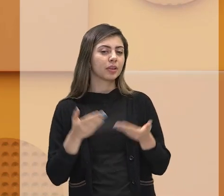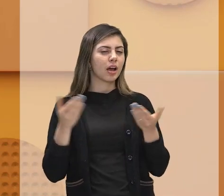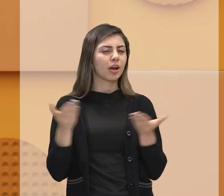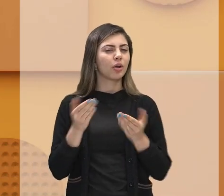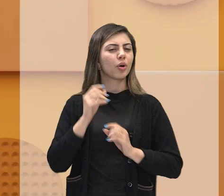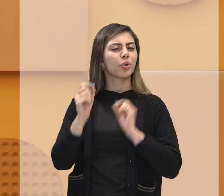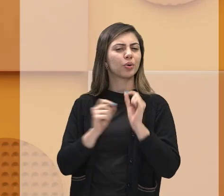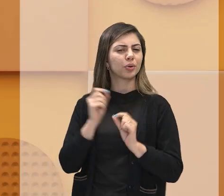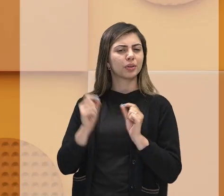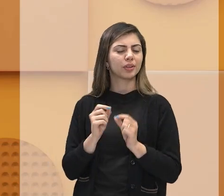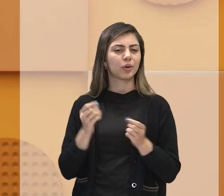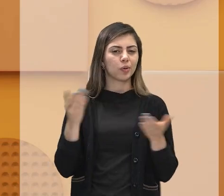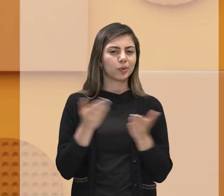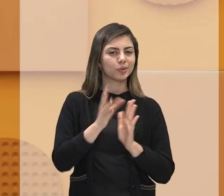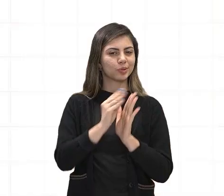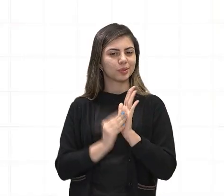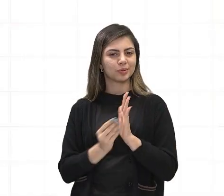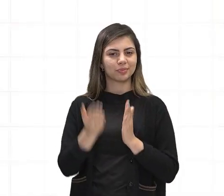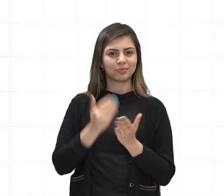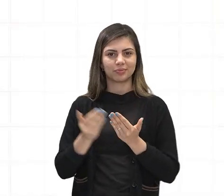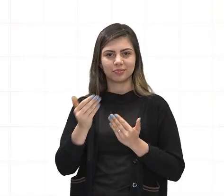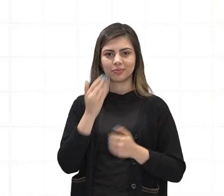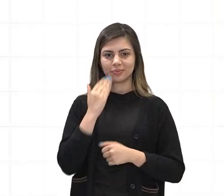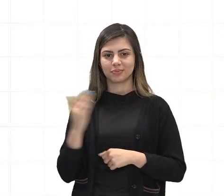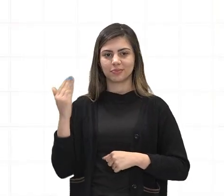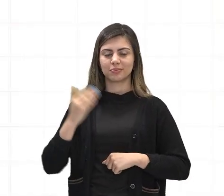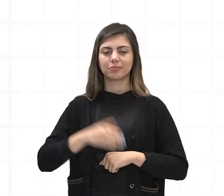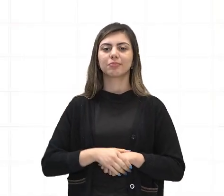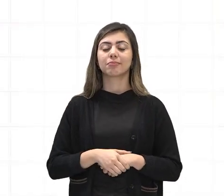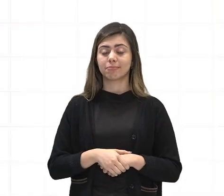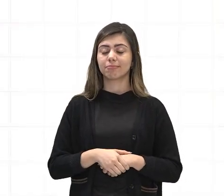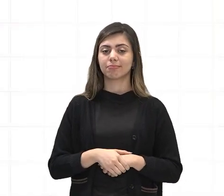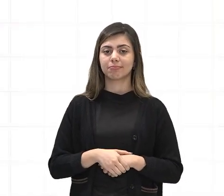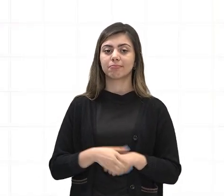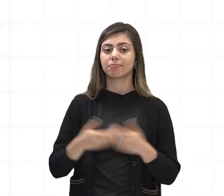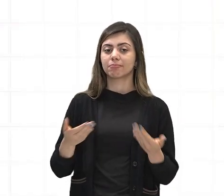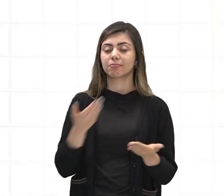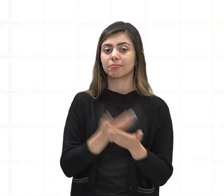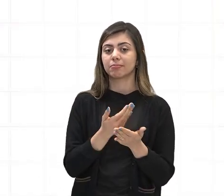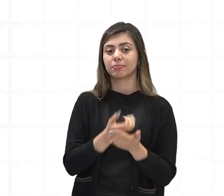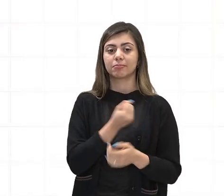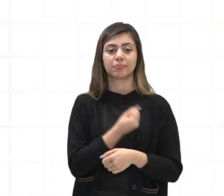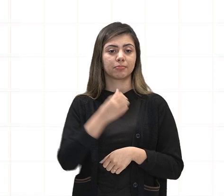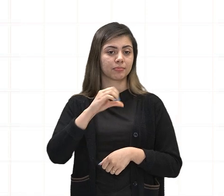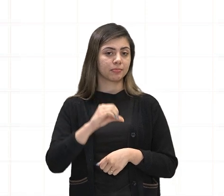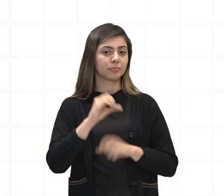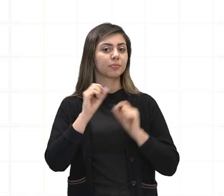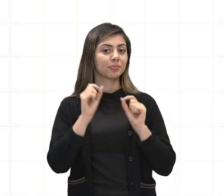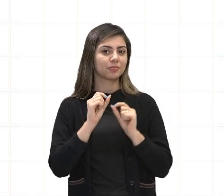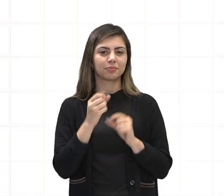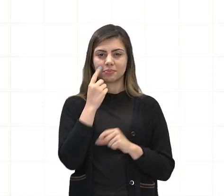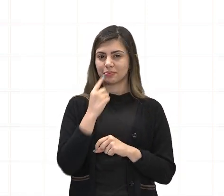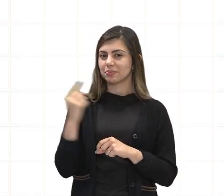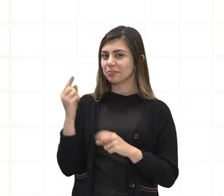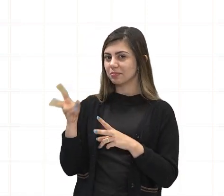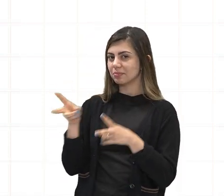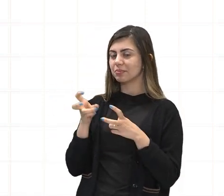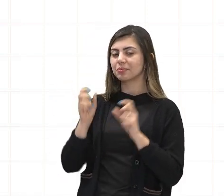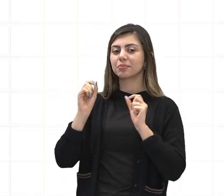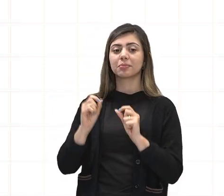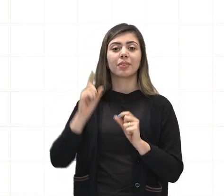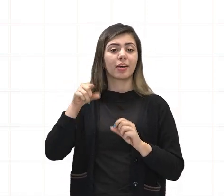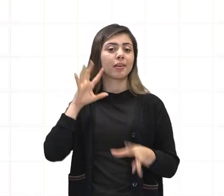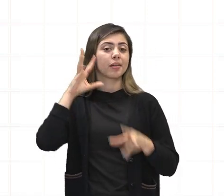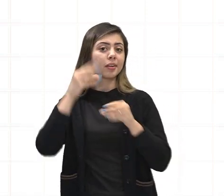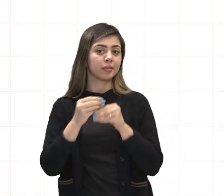é o conteúdo da nossa aula. Vamos lá? Na nossa aula de número 9, é isso mesmo, temos